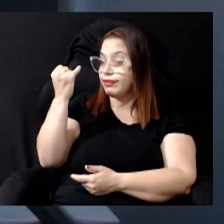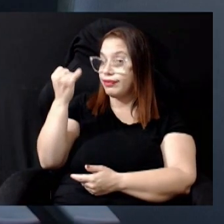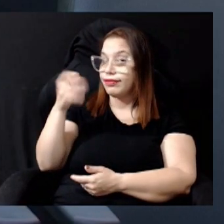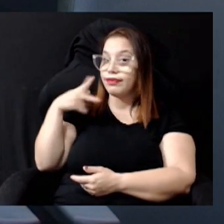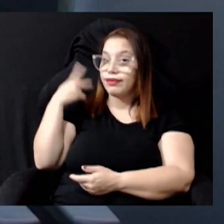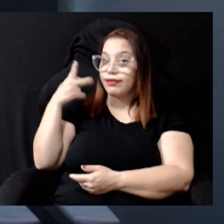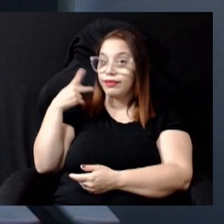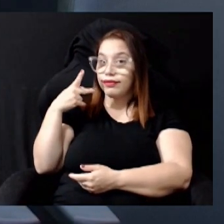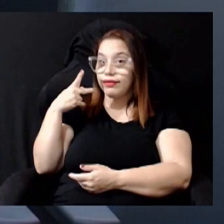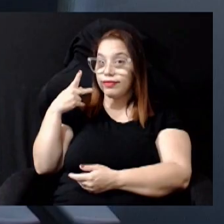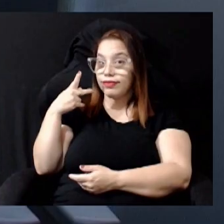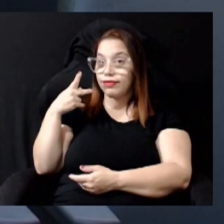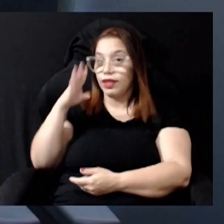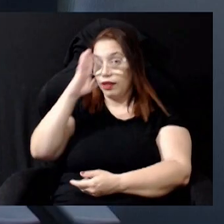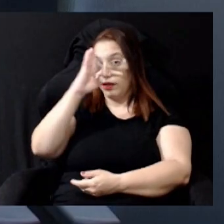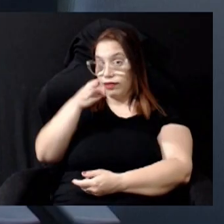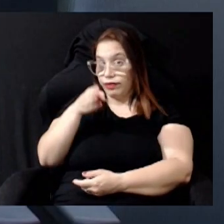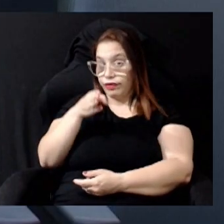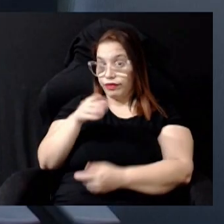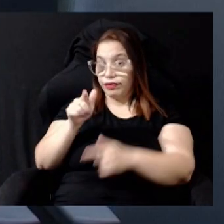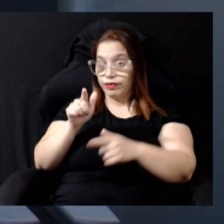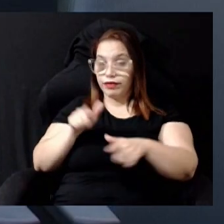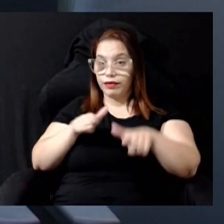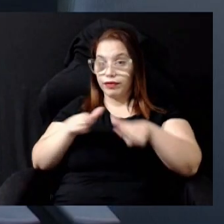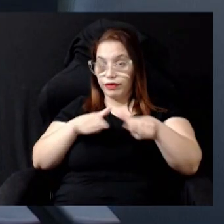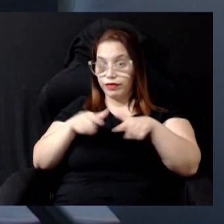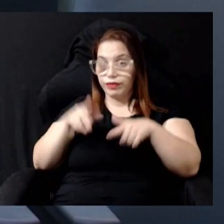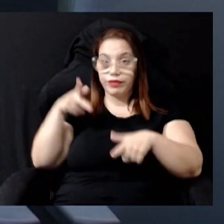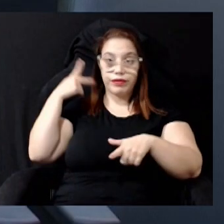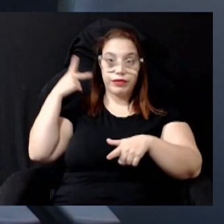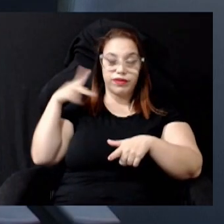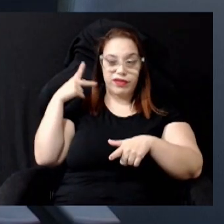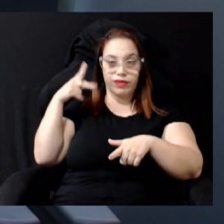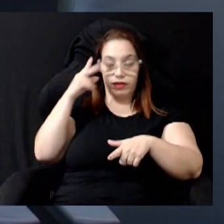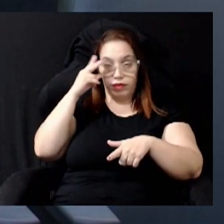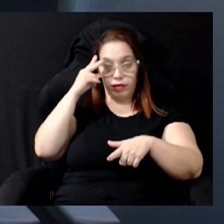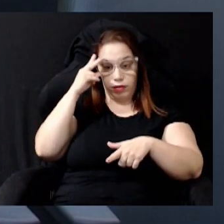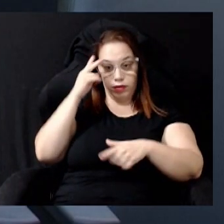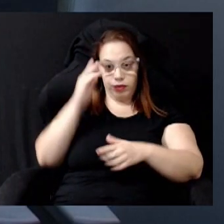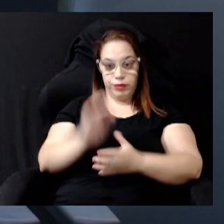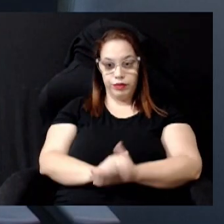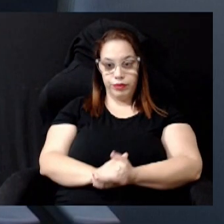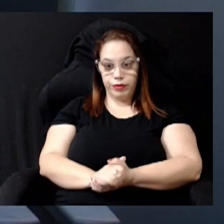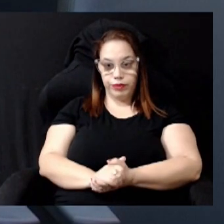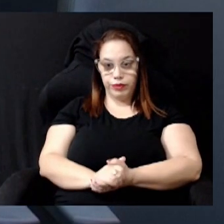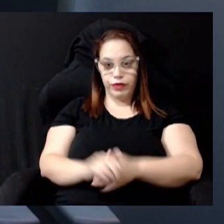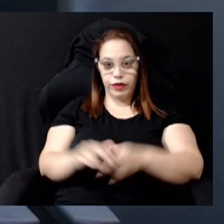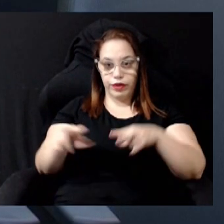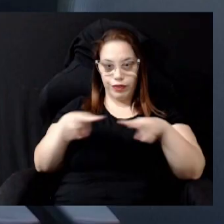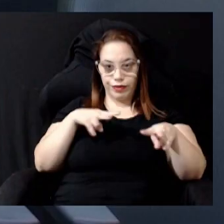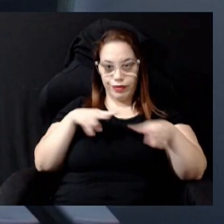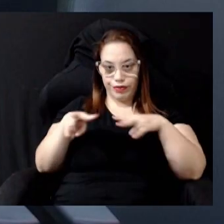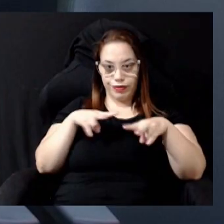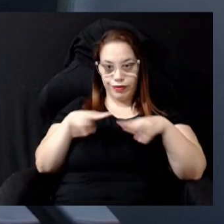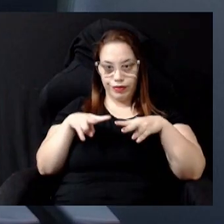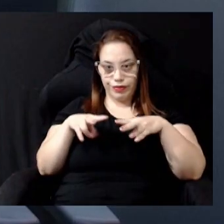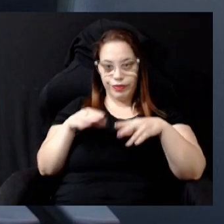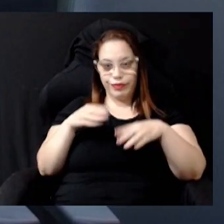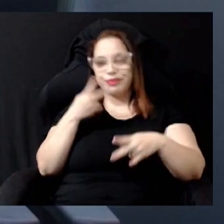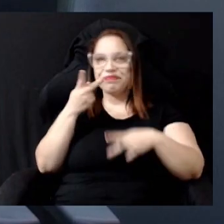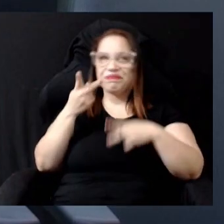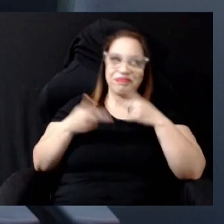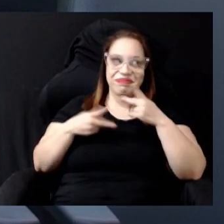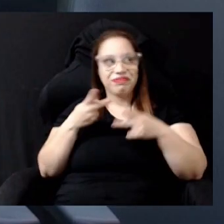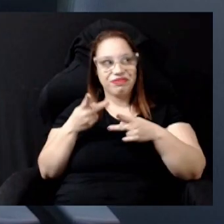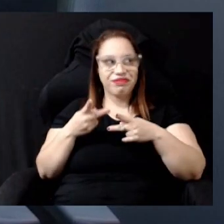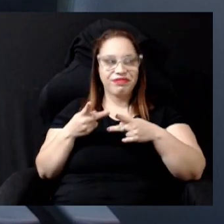o principal trabalho do vereador, é fiscalizar, né? Muitas pessoas comentam isso, inclusive durante a